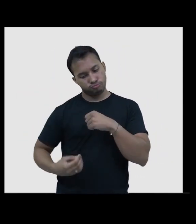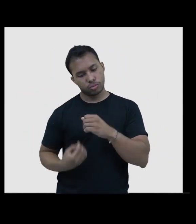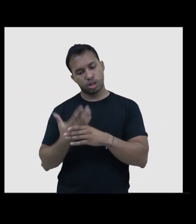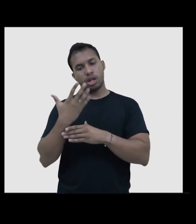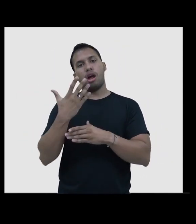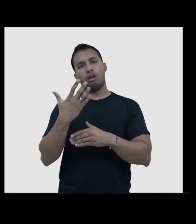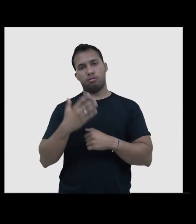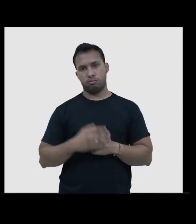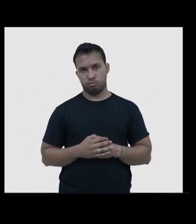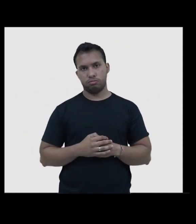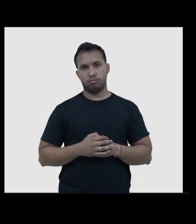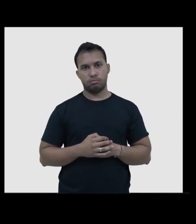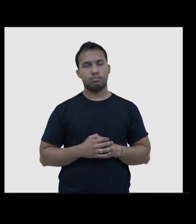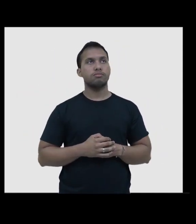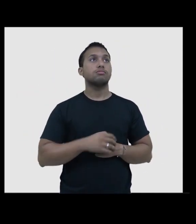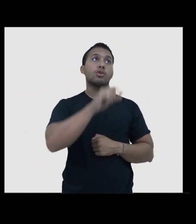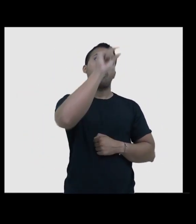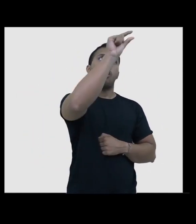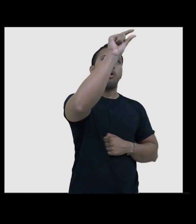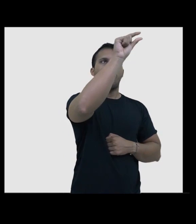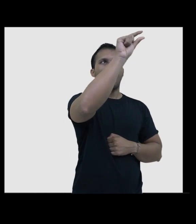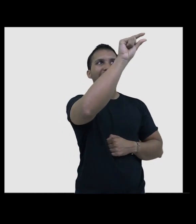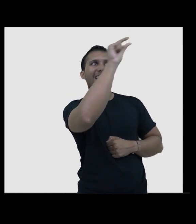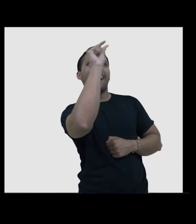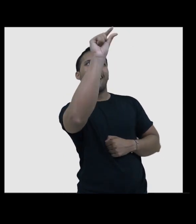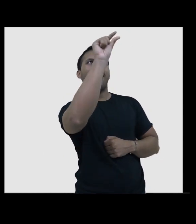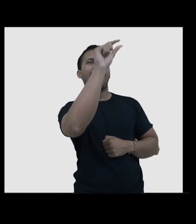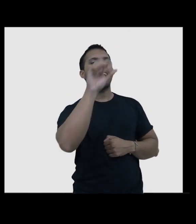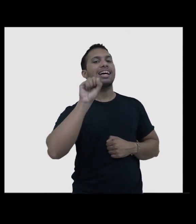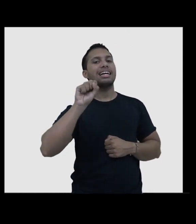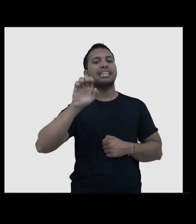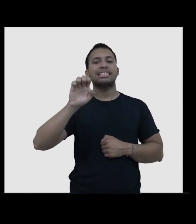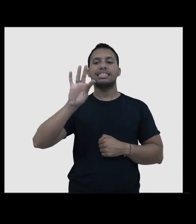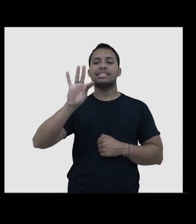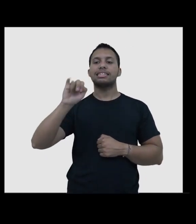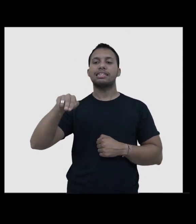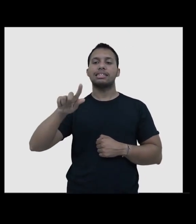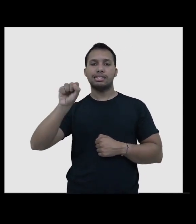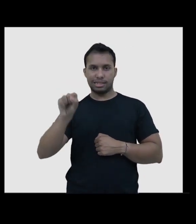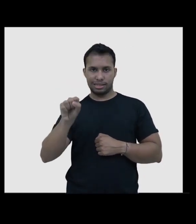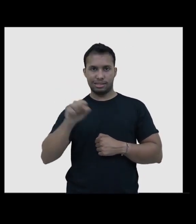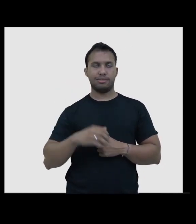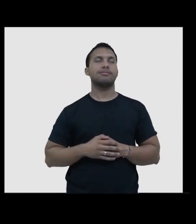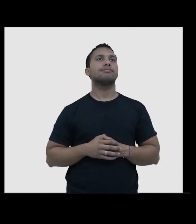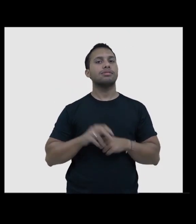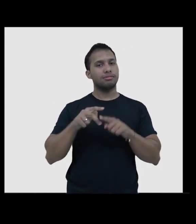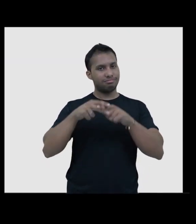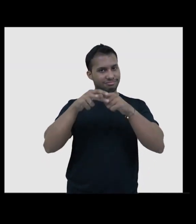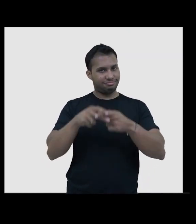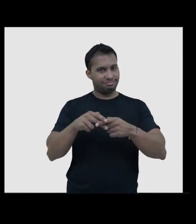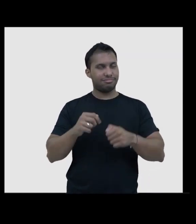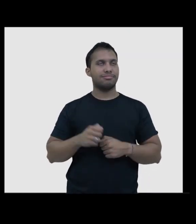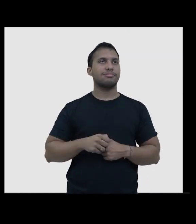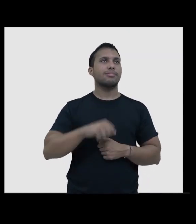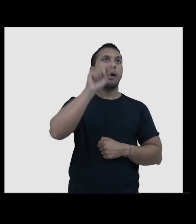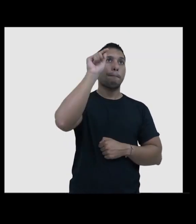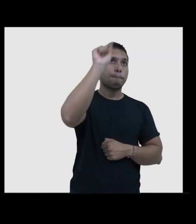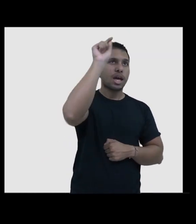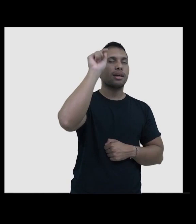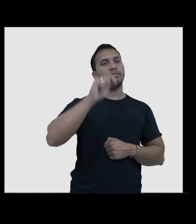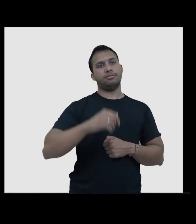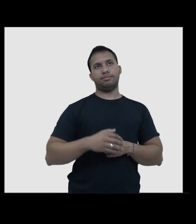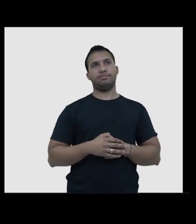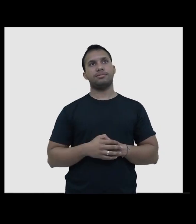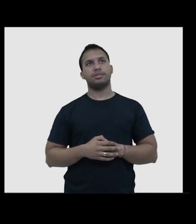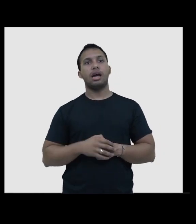vou pegar uma daqui já pronta, né, com aquelas dimensões que a gente olhou. Eu vou aqui, ó, na segunda aba, ó, Settings.